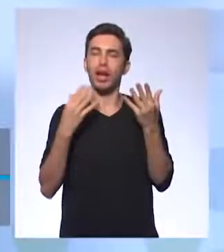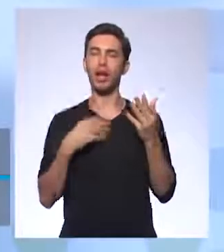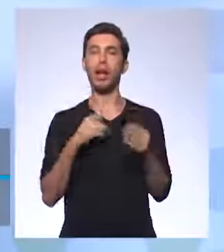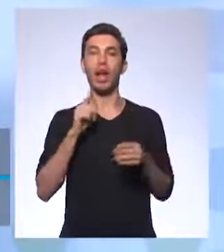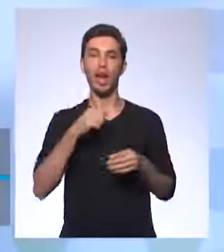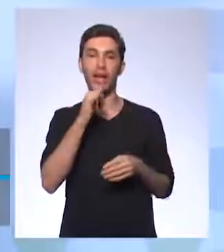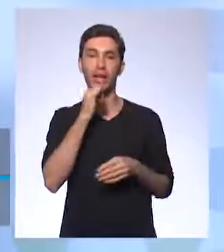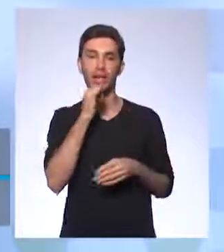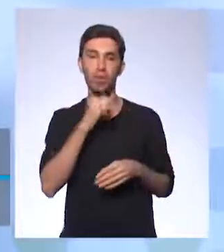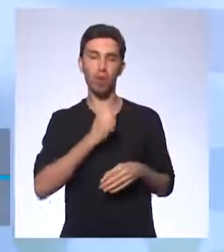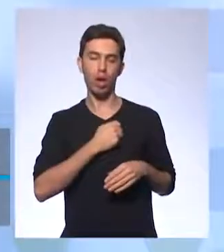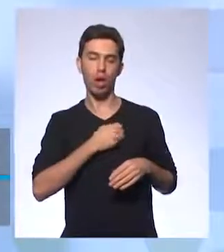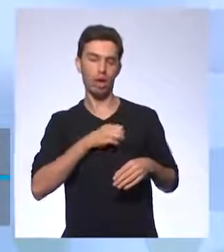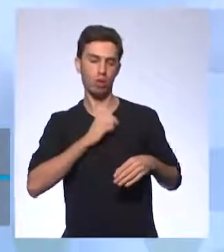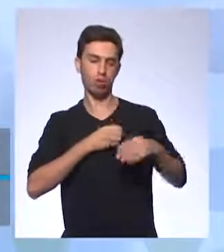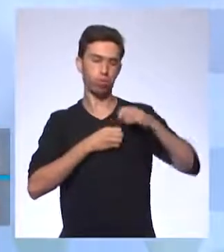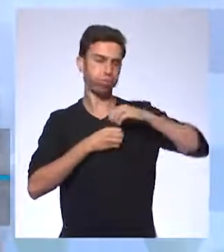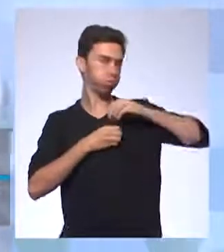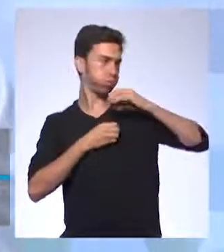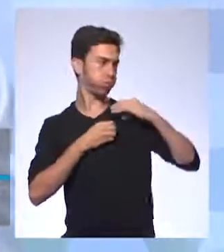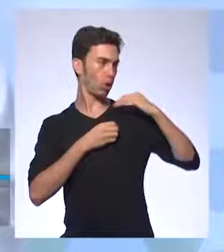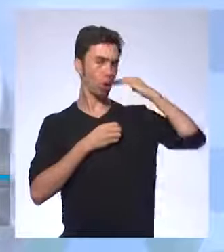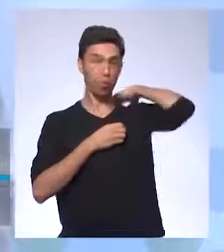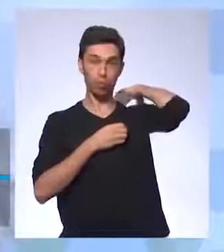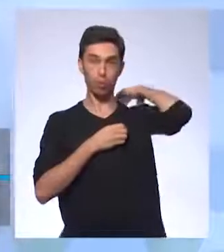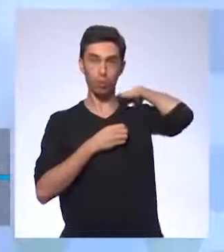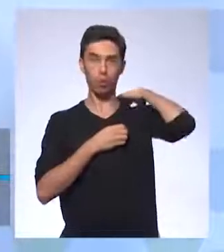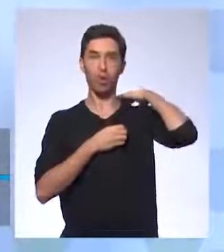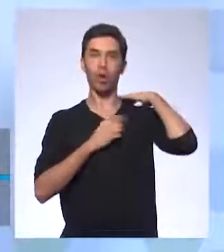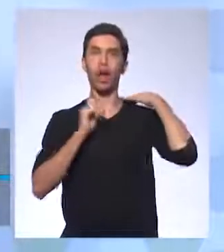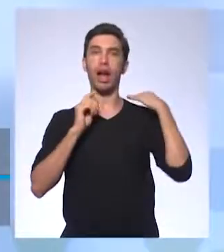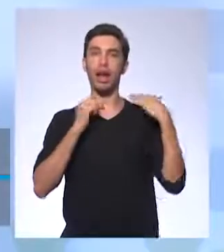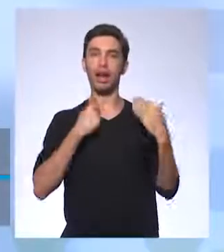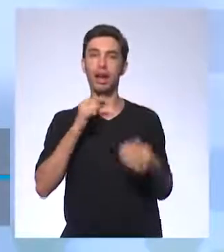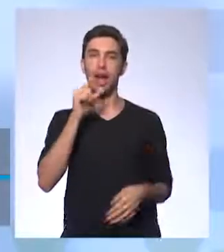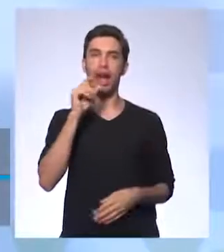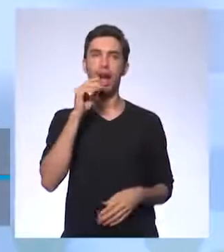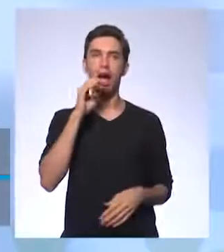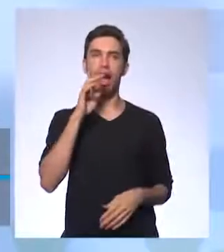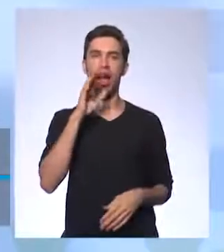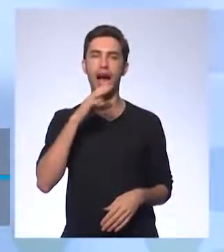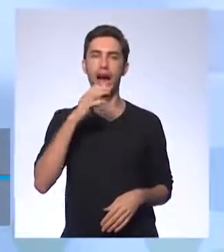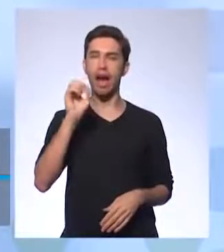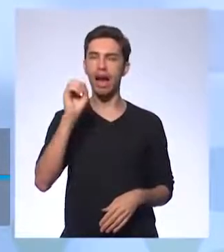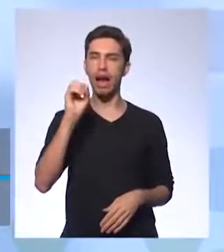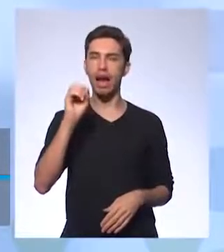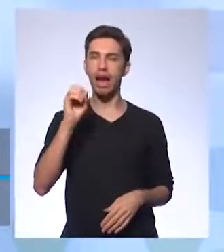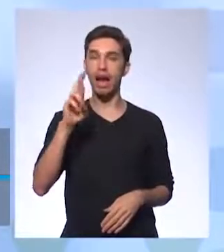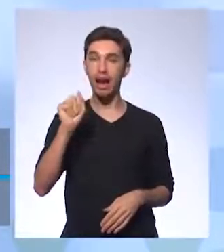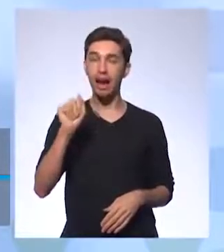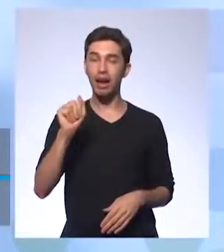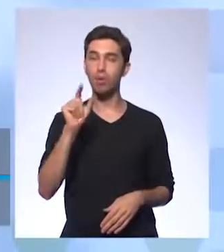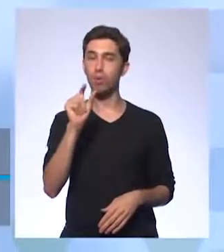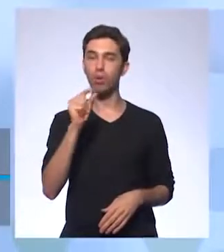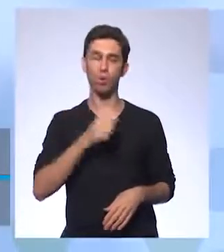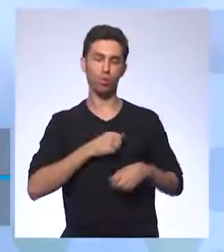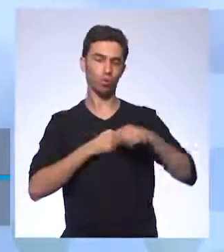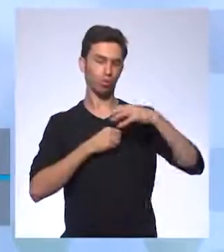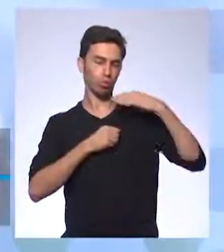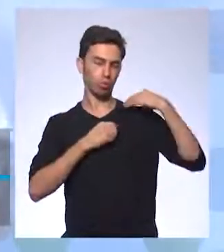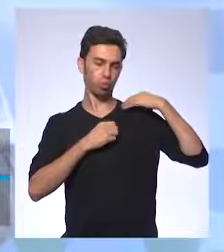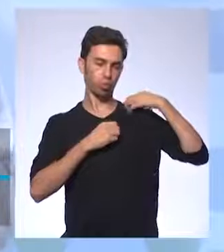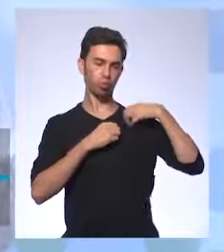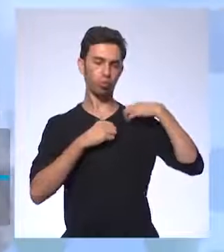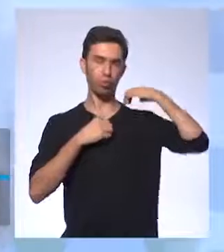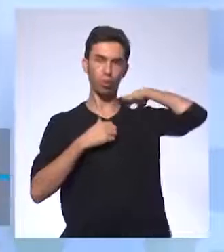rico em oxigênio de novo, ele vai pelas artérias até o pulmão. E o sangue que volta rico em oxigênio